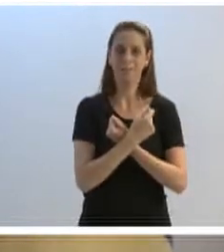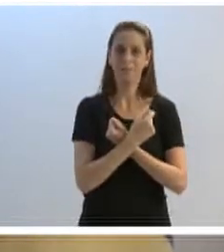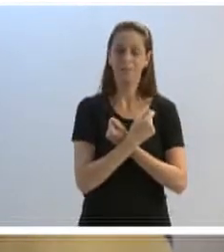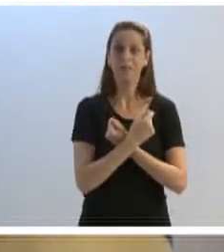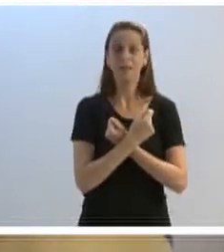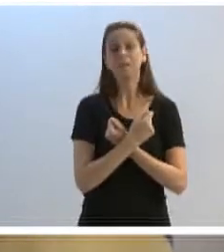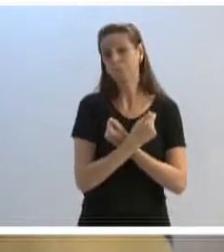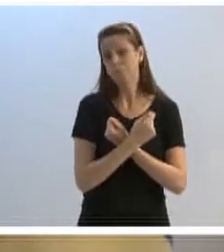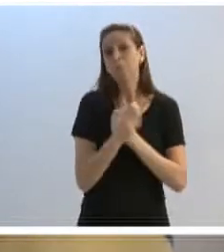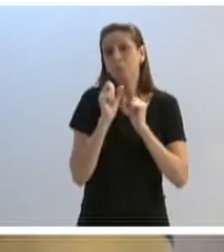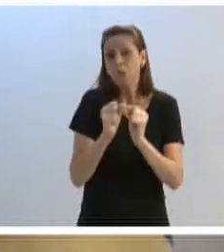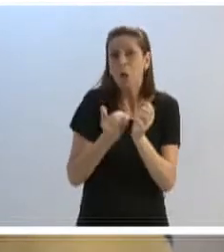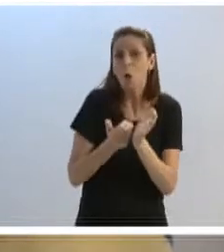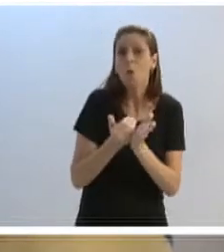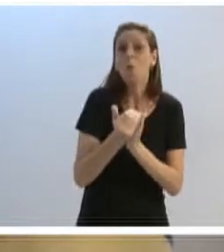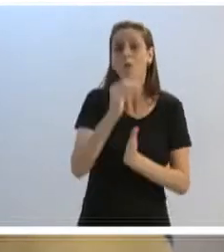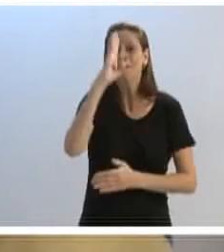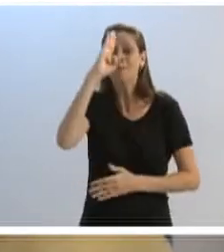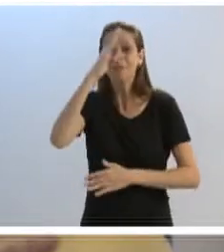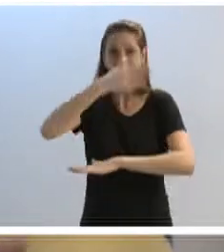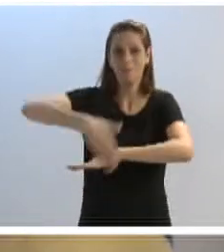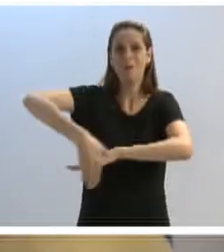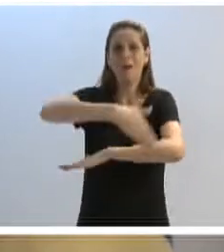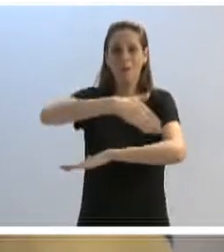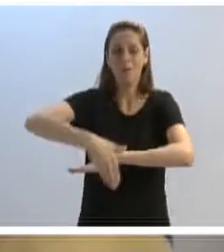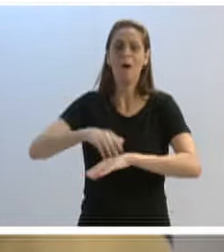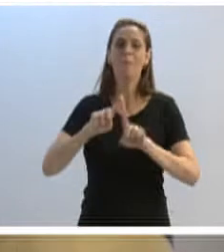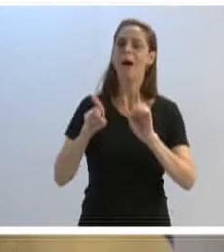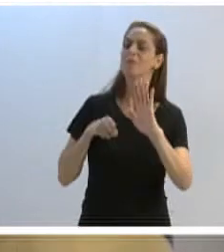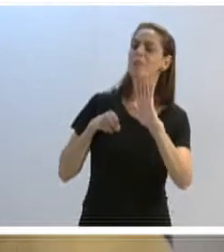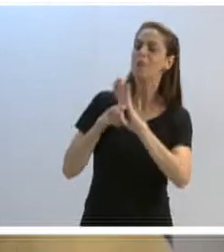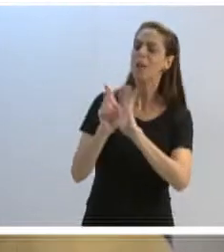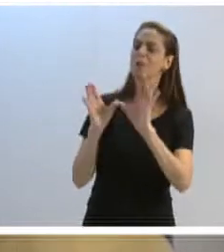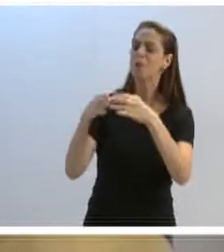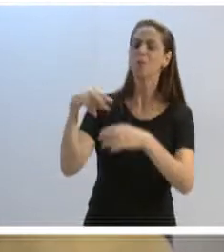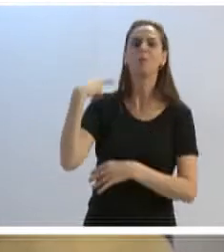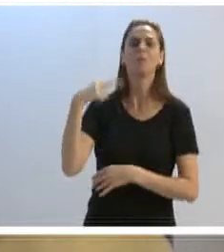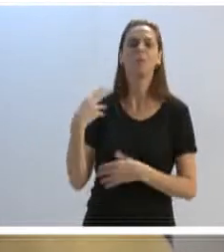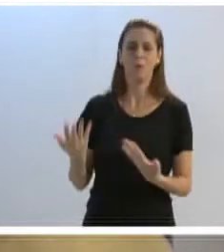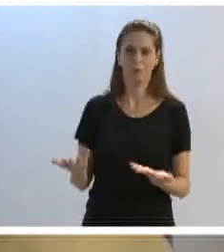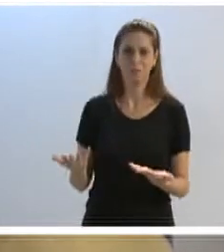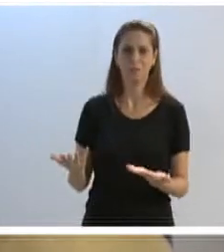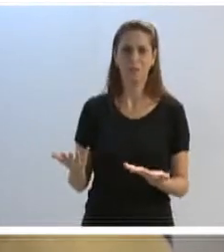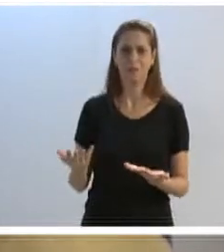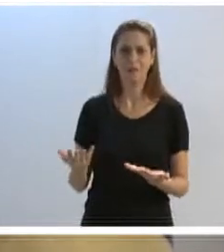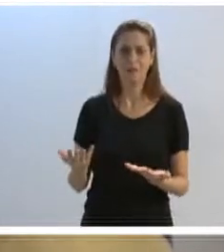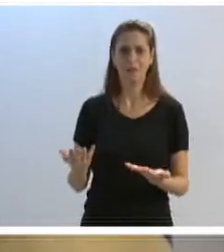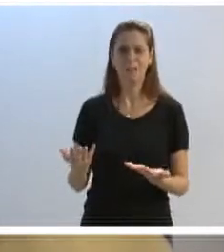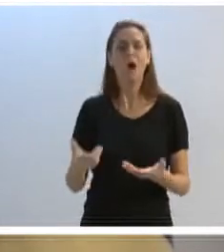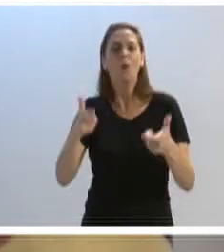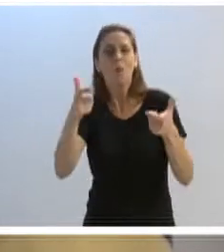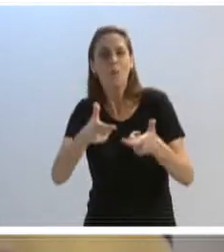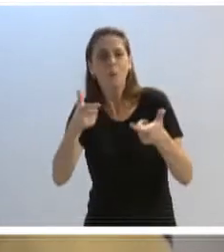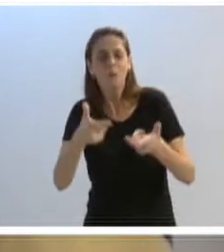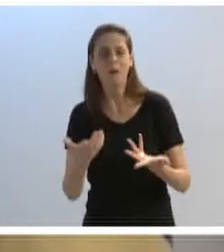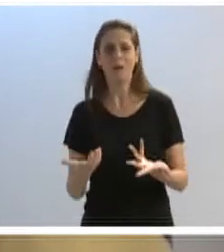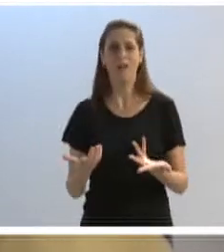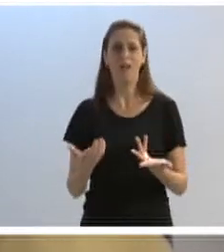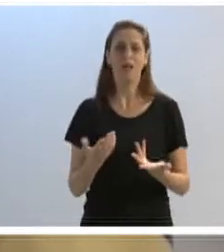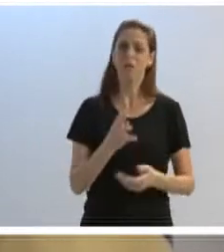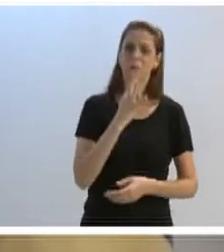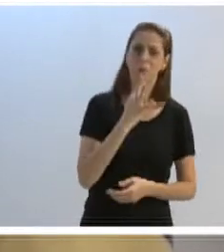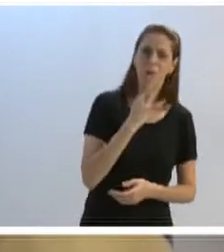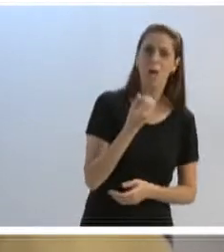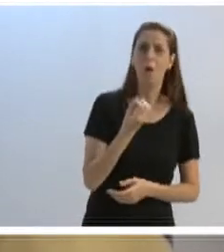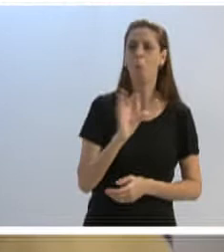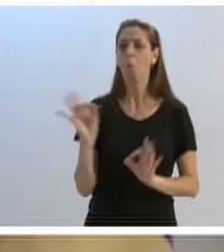principais vias. Algum dia, eu pergunto aos senhores, em algum local desconhecido ou até mesmo